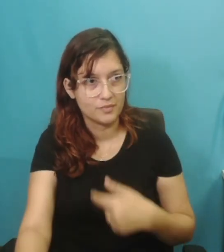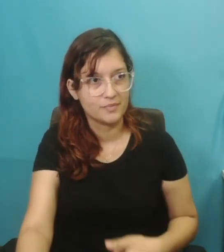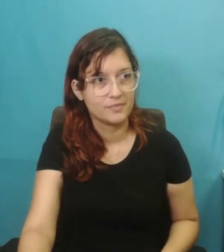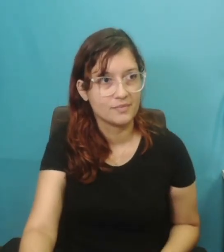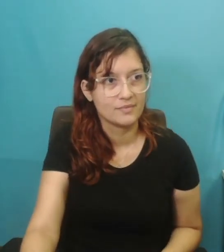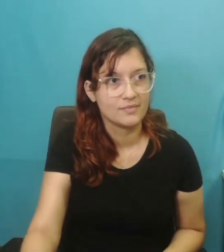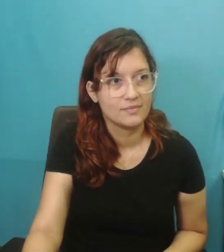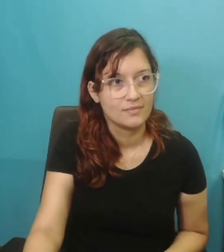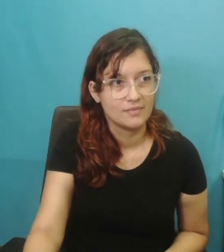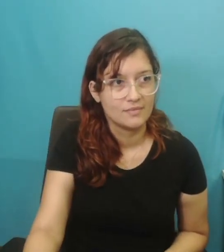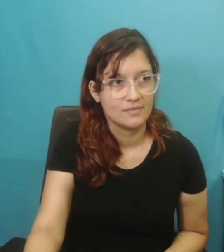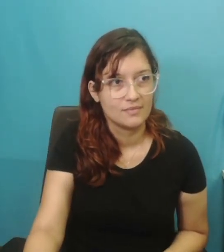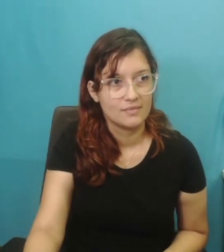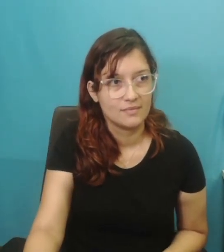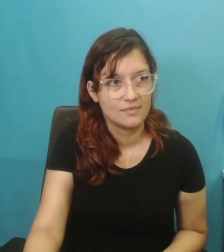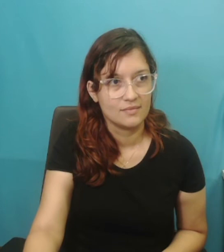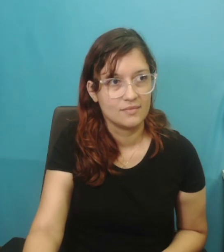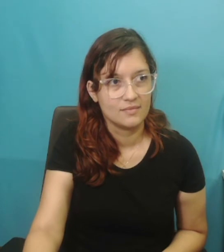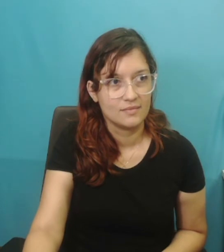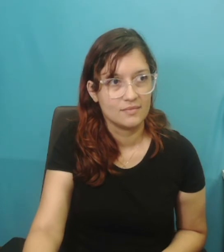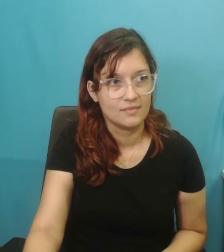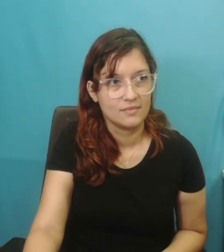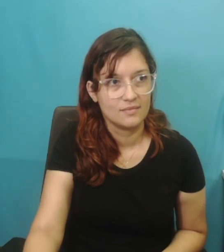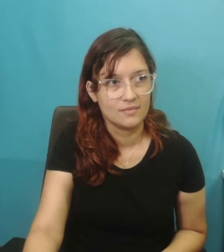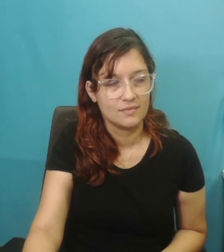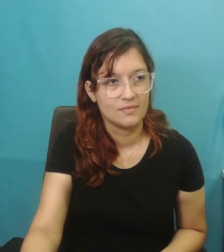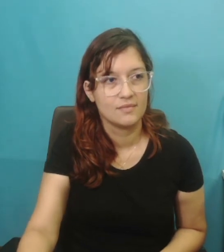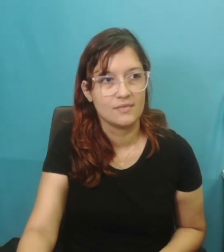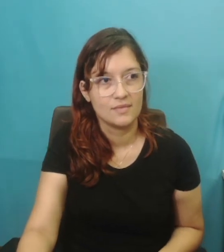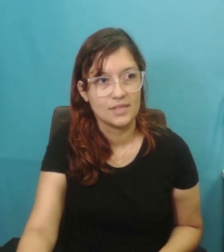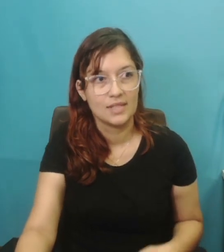Então, lembra? Pede emprestado.